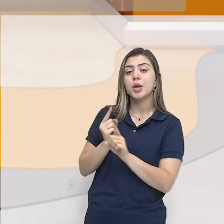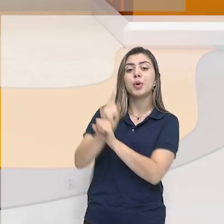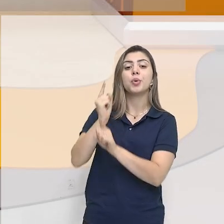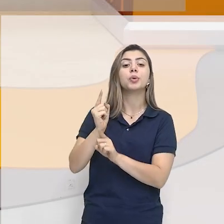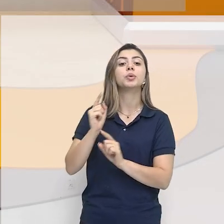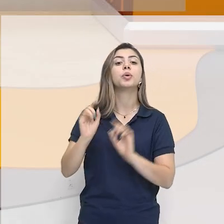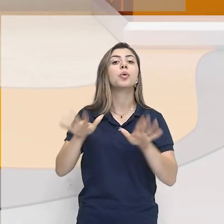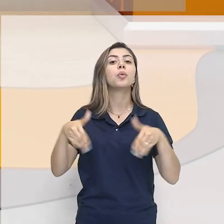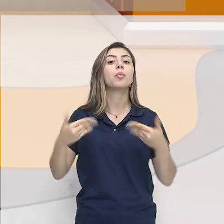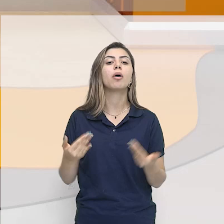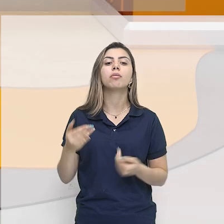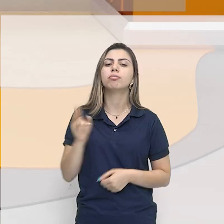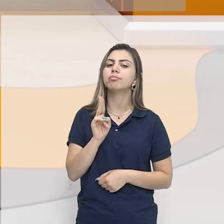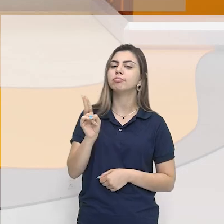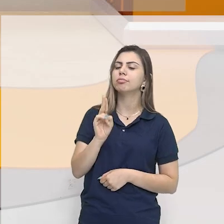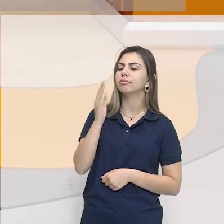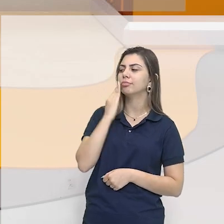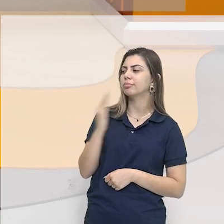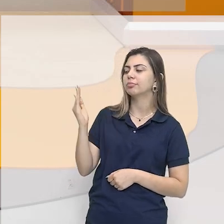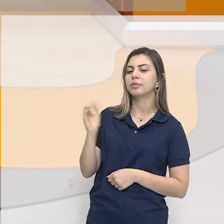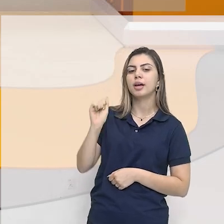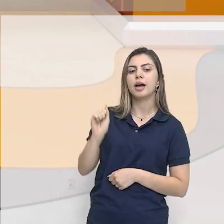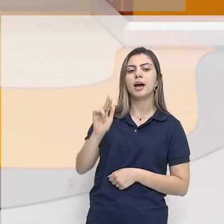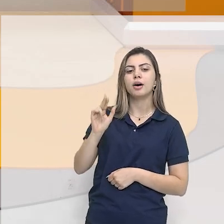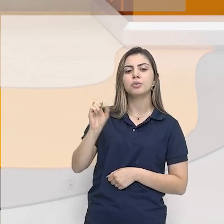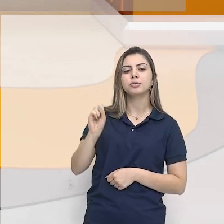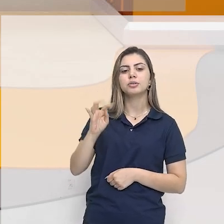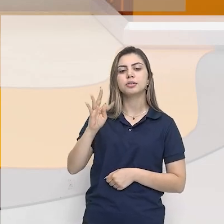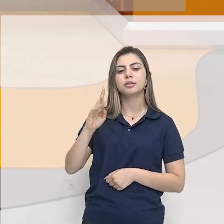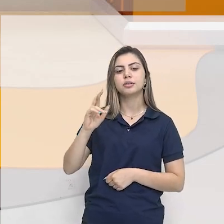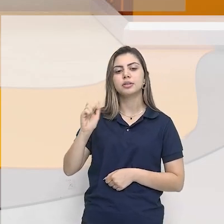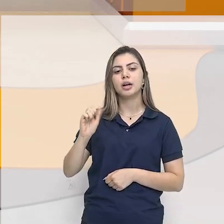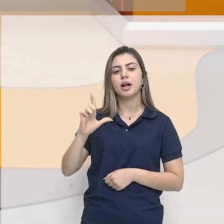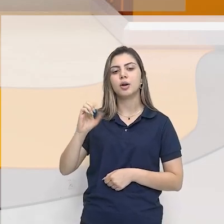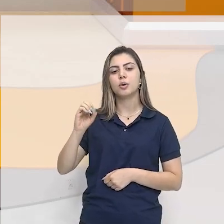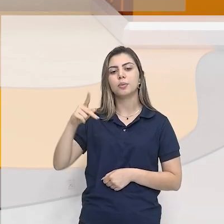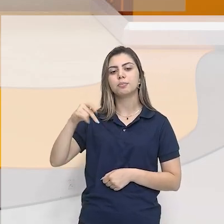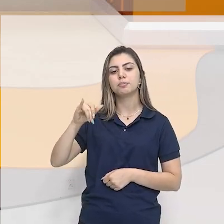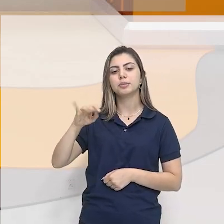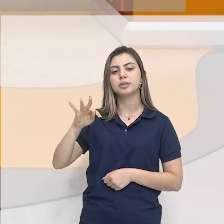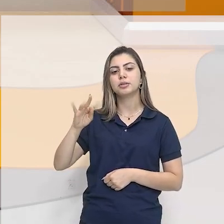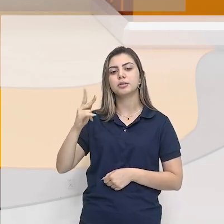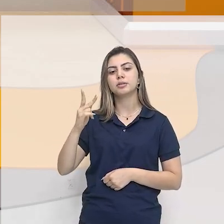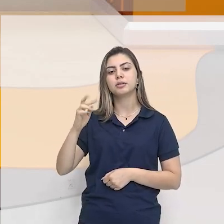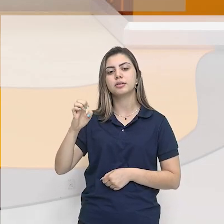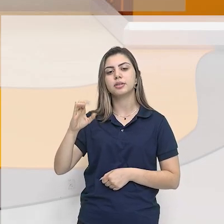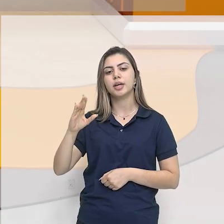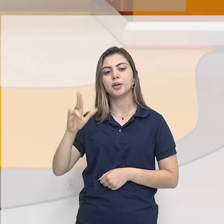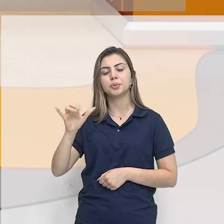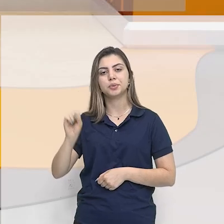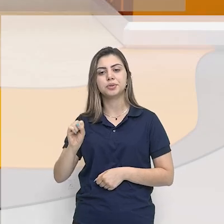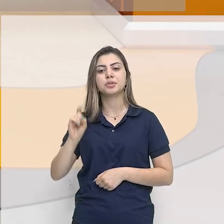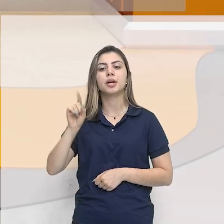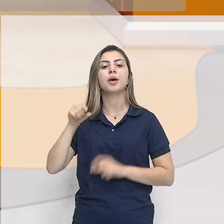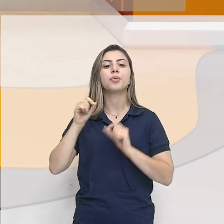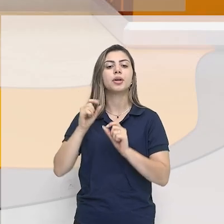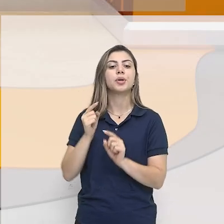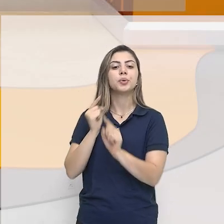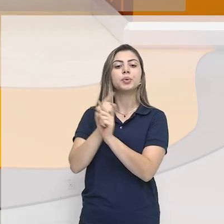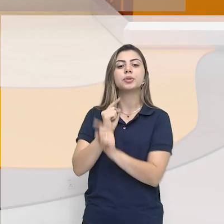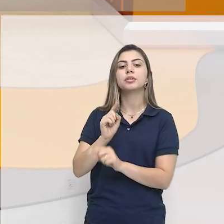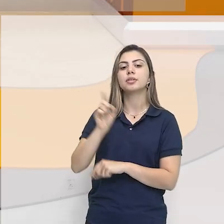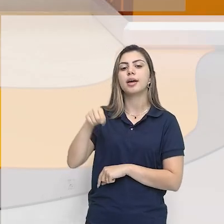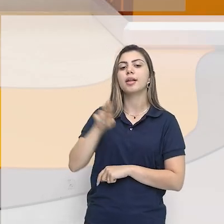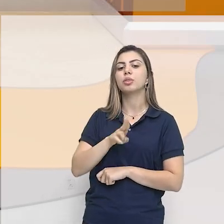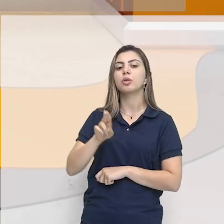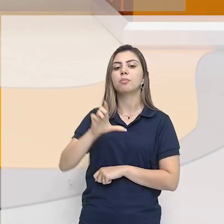é o nomezinho aí, ó, Australopithecus, tá? Cujo fóssil mais conhecido é Lucy, tá? Que é,